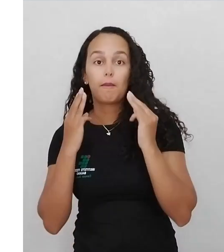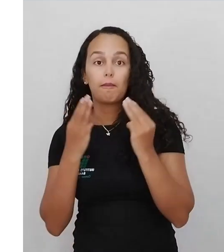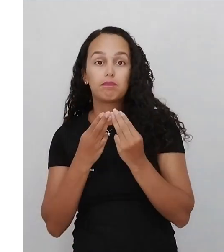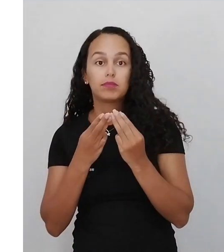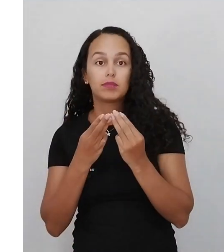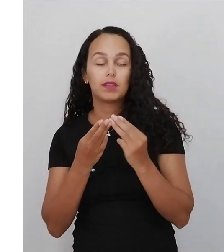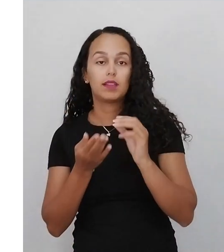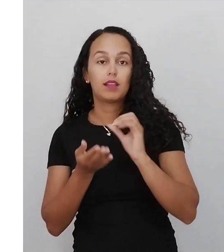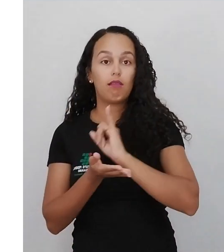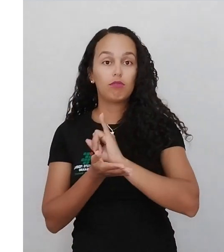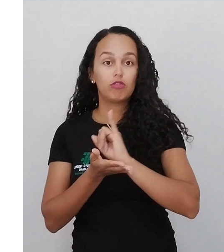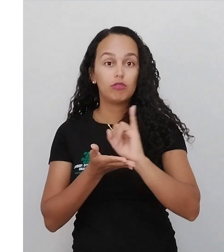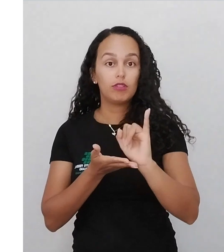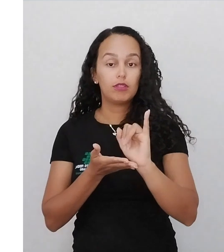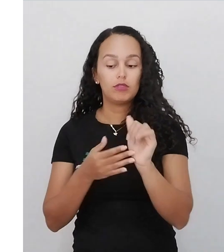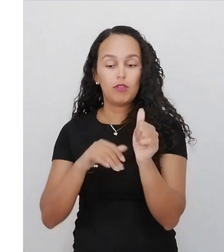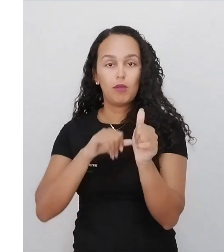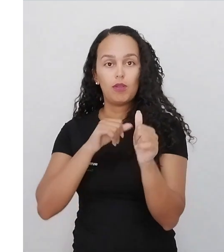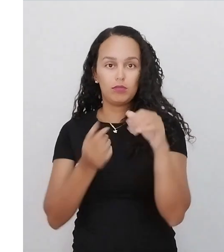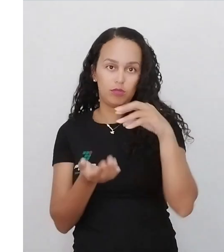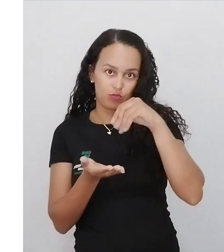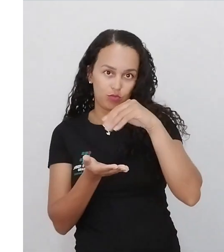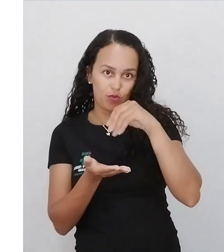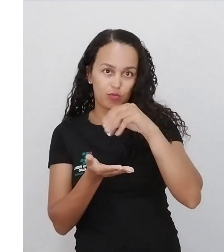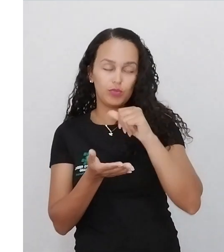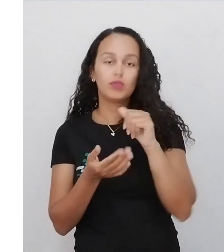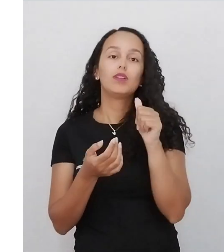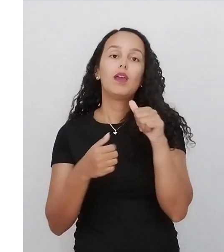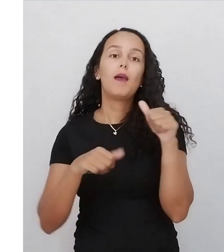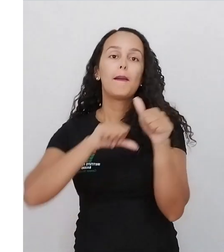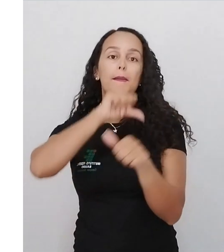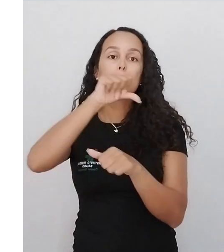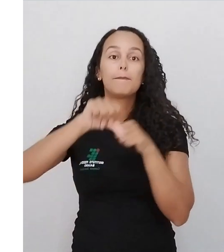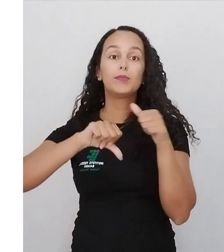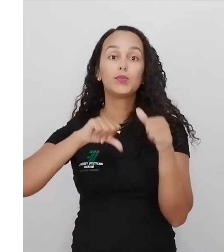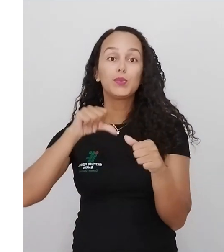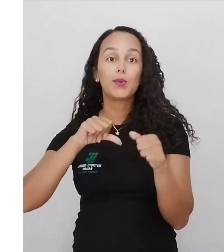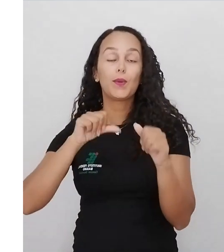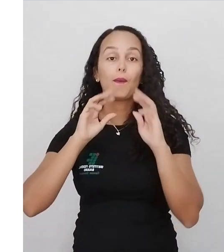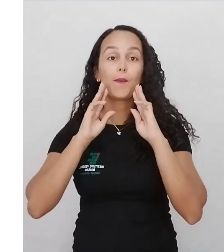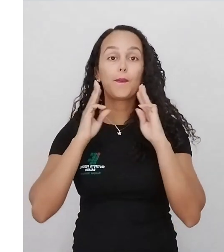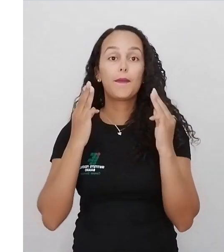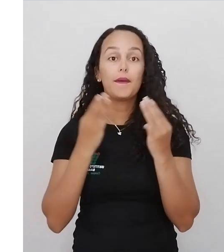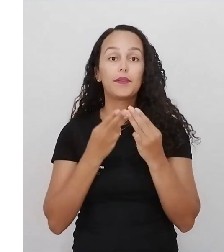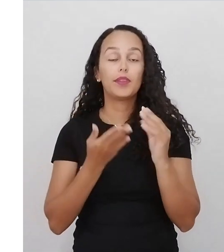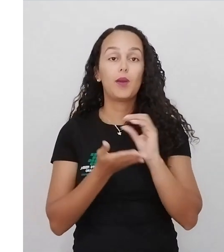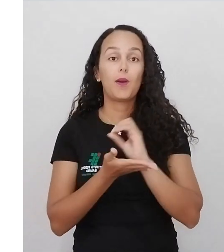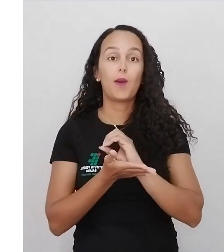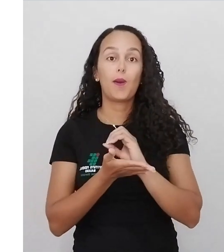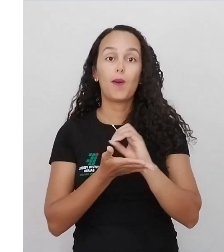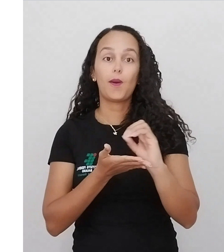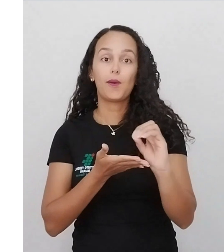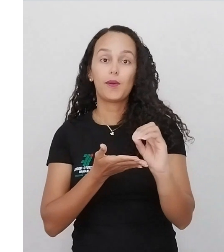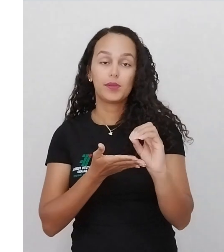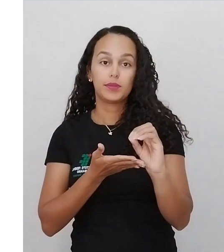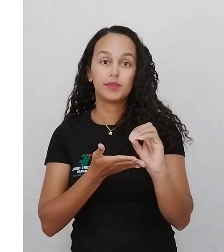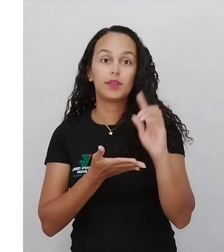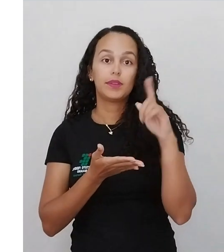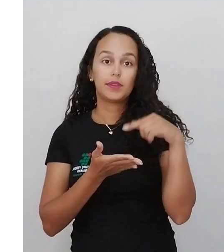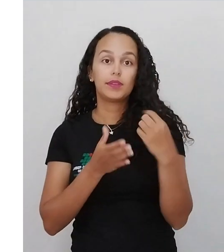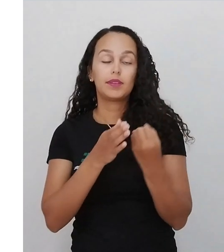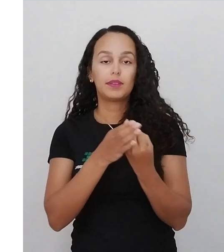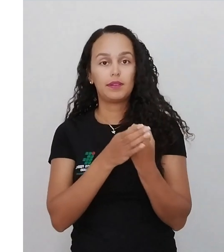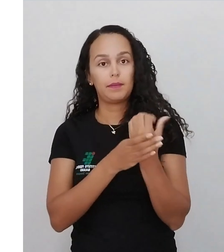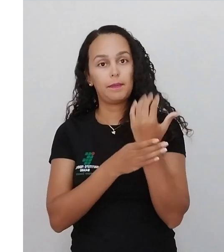havia se transformado, né, e dado origem à matéria orgânica, que era a